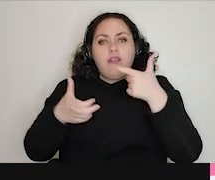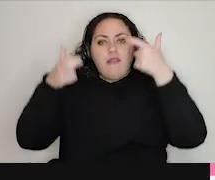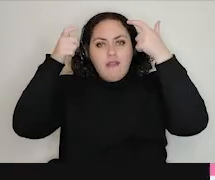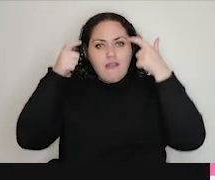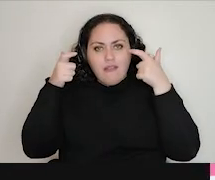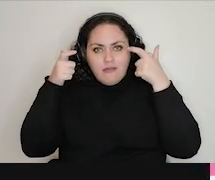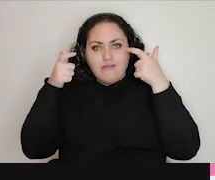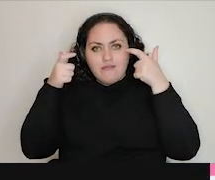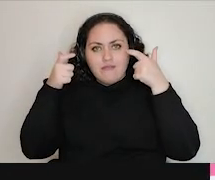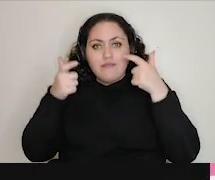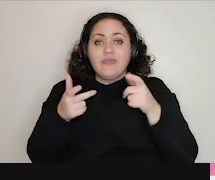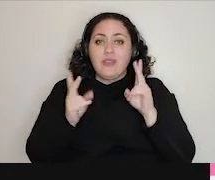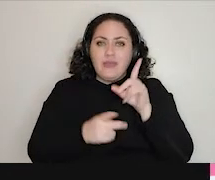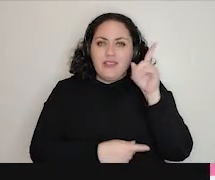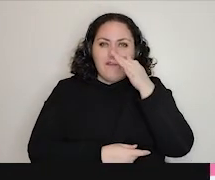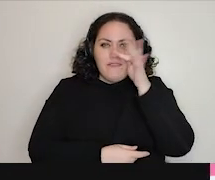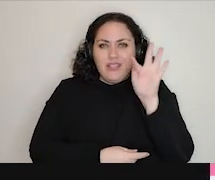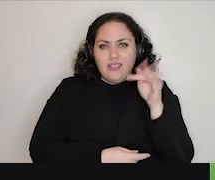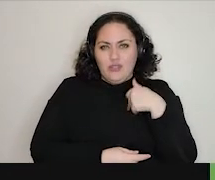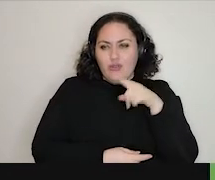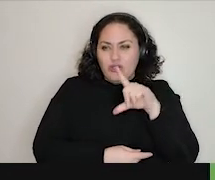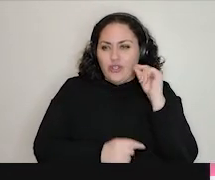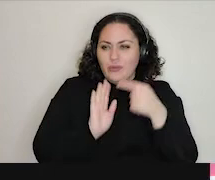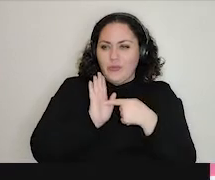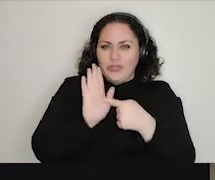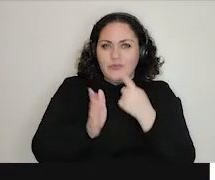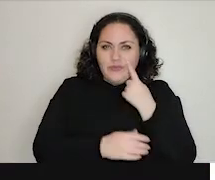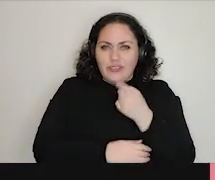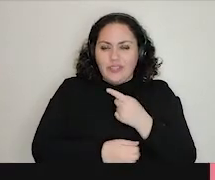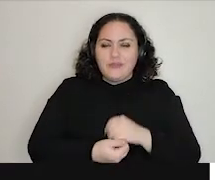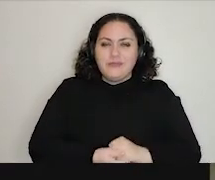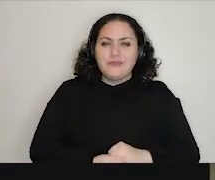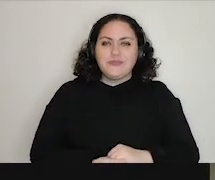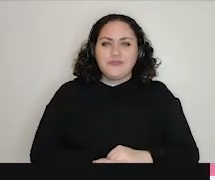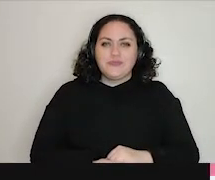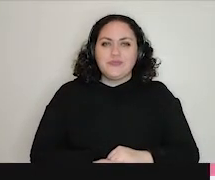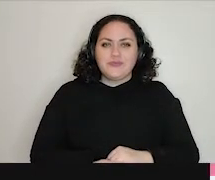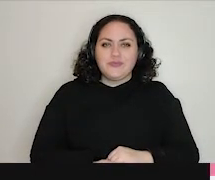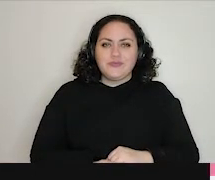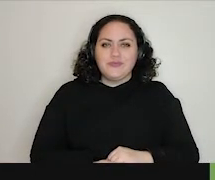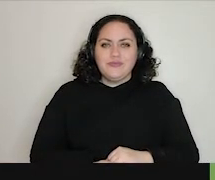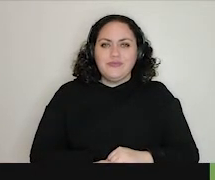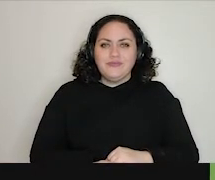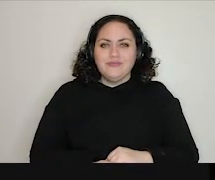da realeza. Tanto que os homens da corte francesa, deixa eu pegar aqui, ai meu Deus,